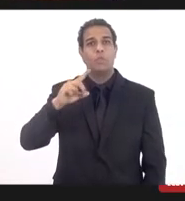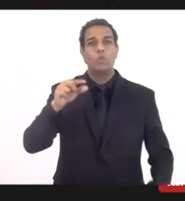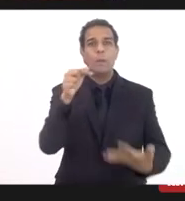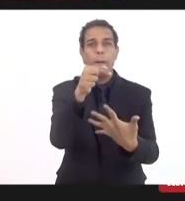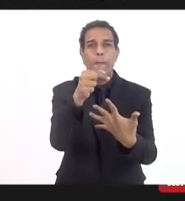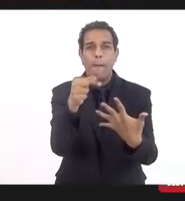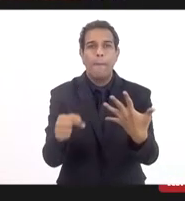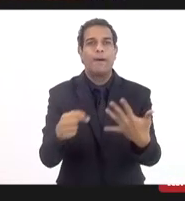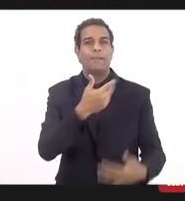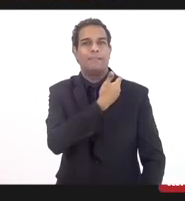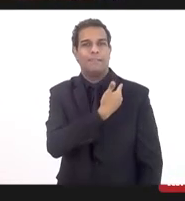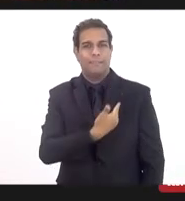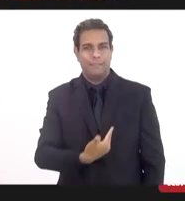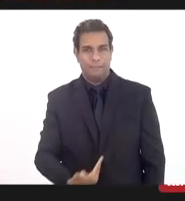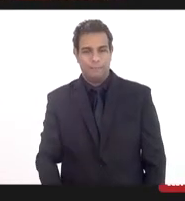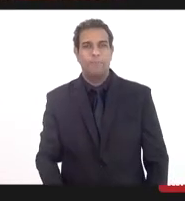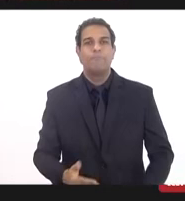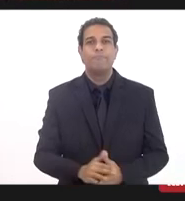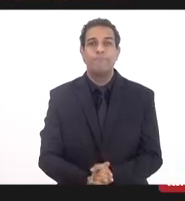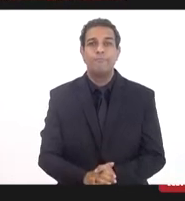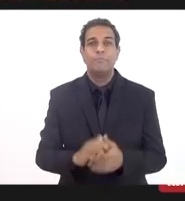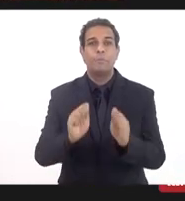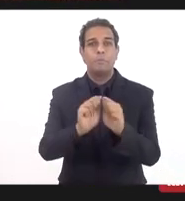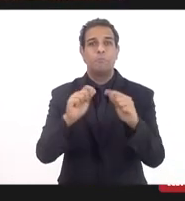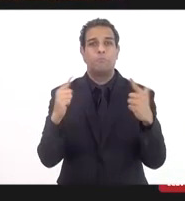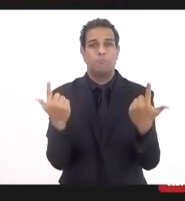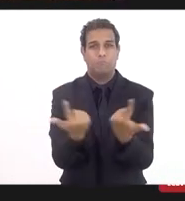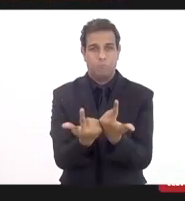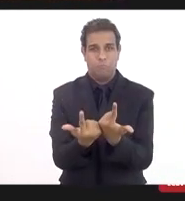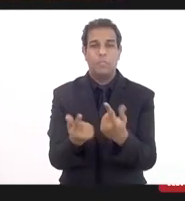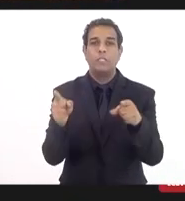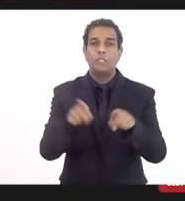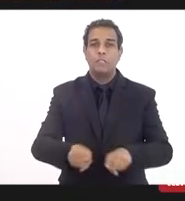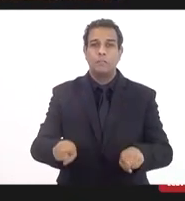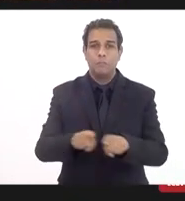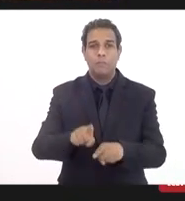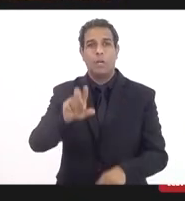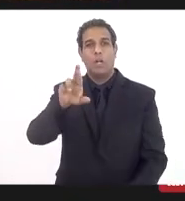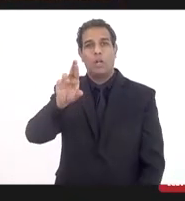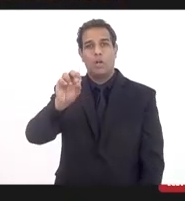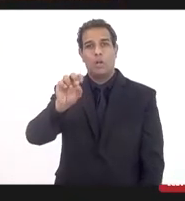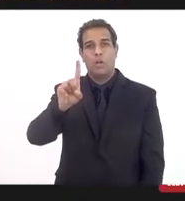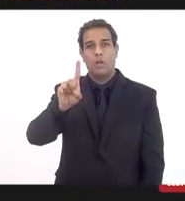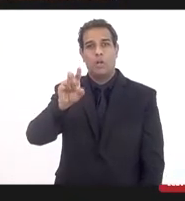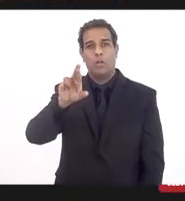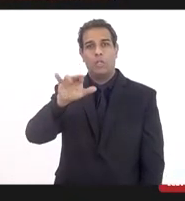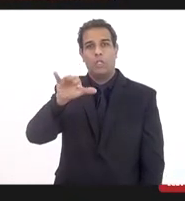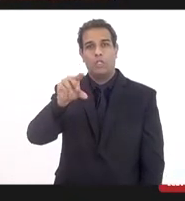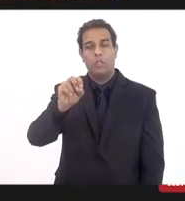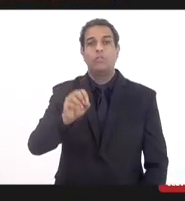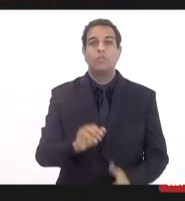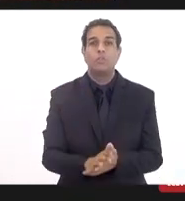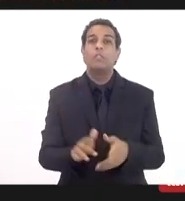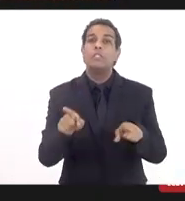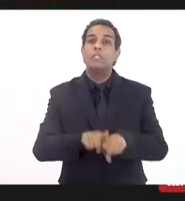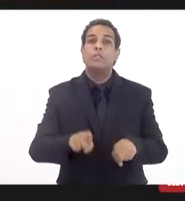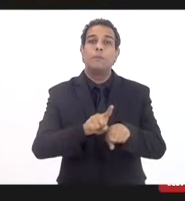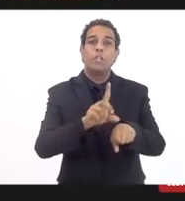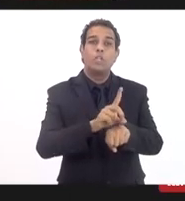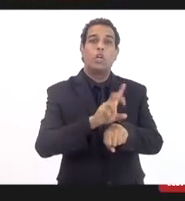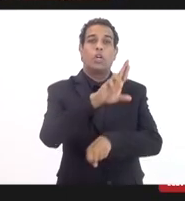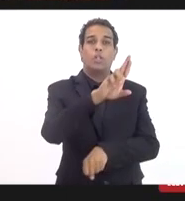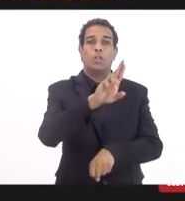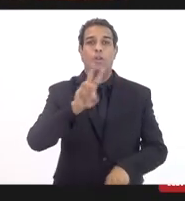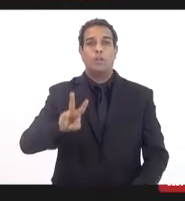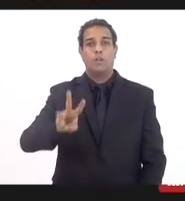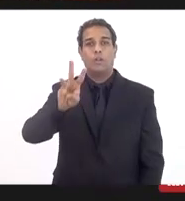doutor Deodato, Jair Bittencourt e Rodrigo Rubens Bontempo. Temos também conosco a doutora Wanda